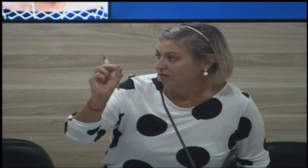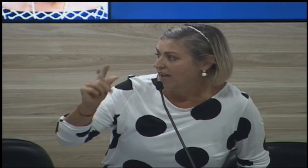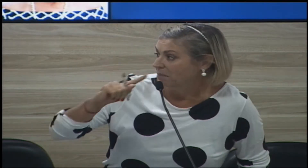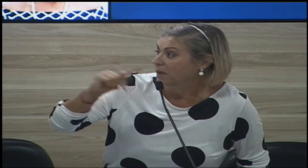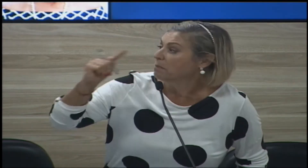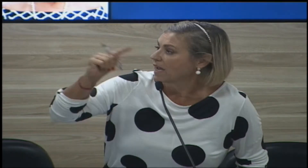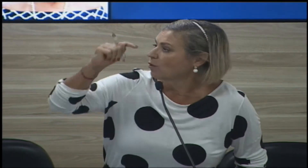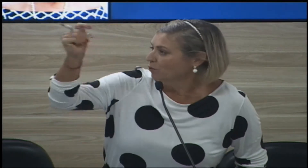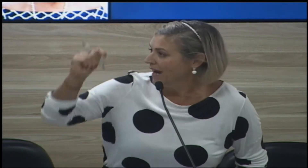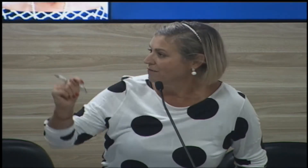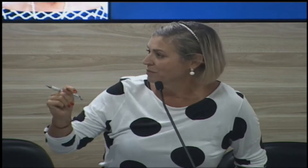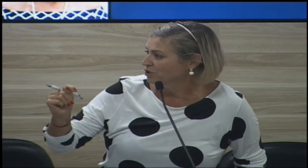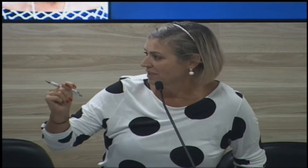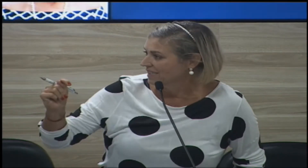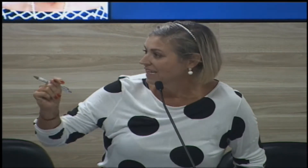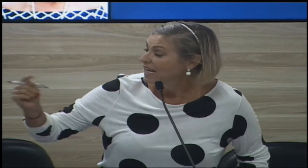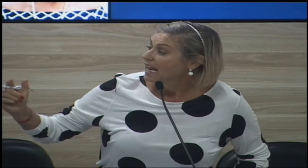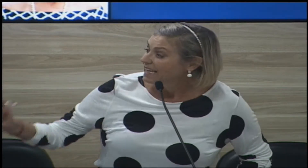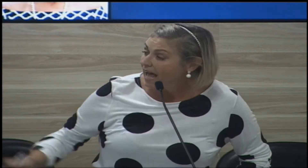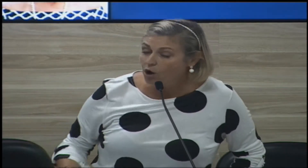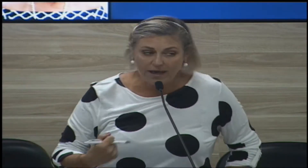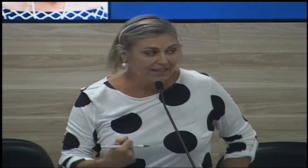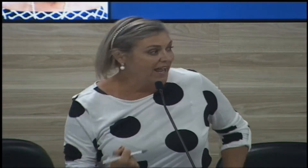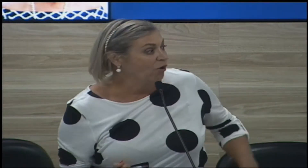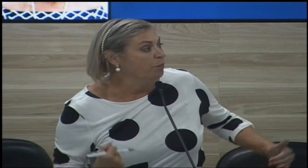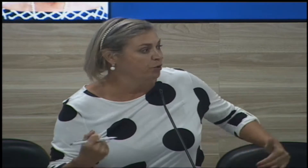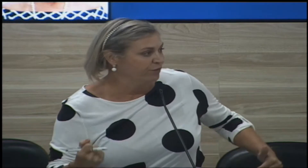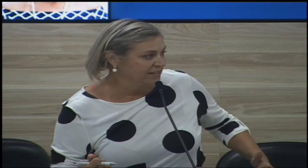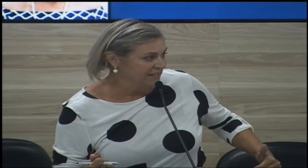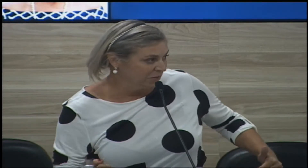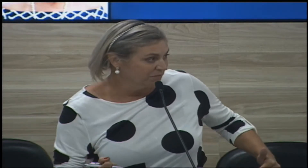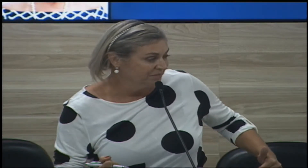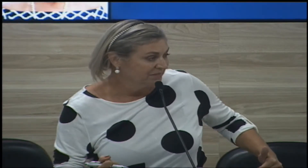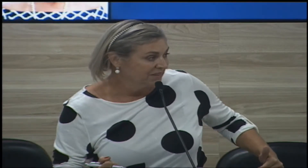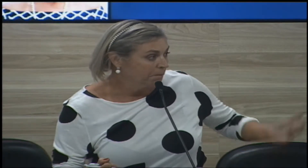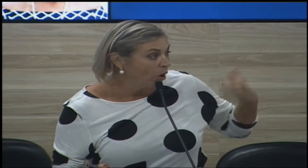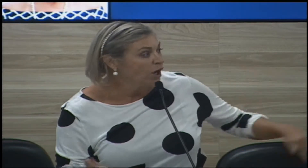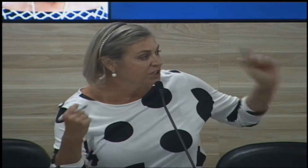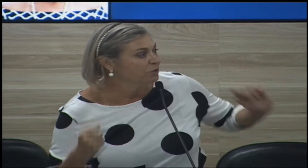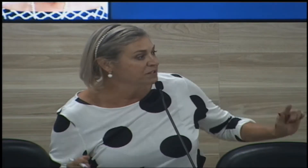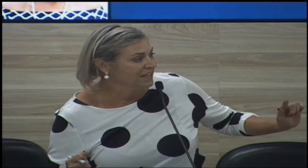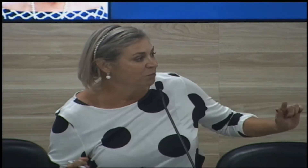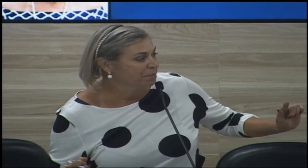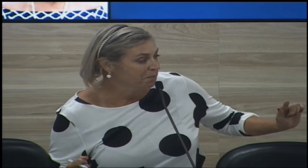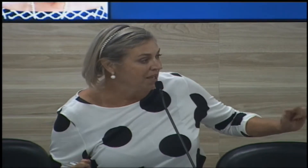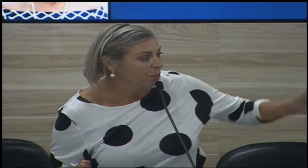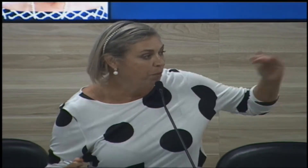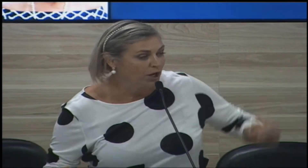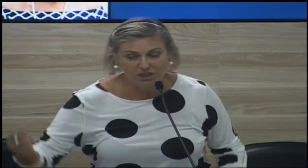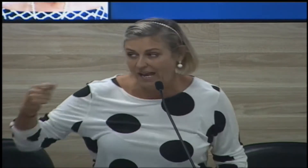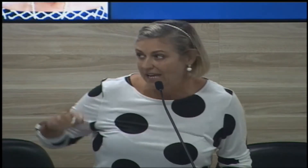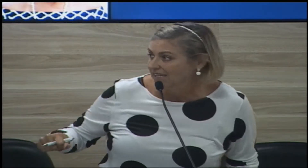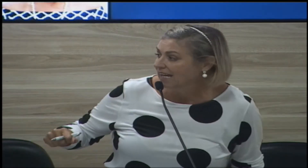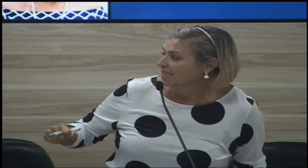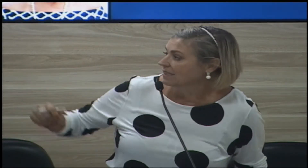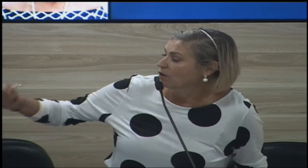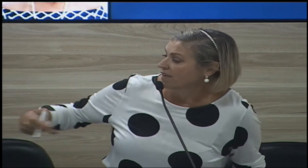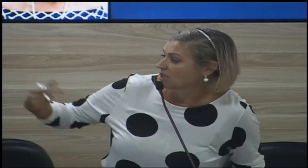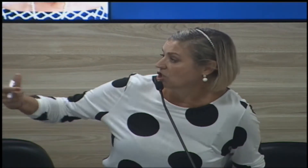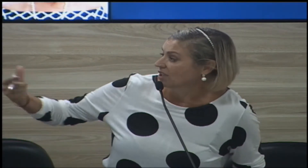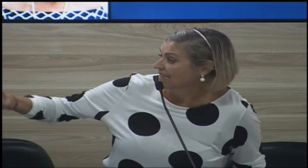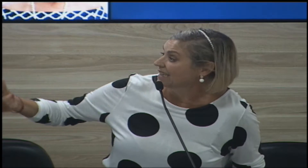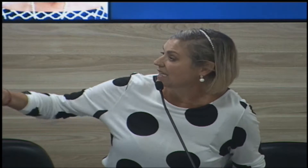palavra. Muito obrigada, vereador Marcos. Eu acho que votamos realmente mais um critério para citar nessa lista, mas eu